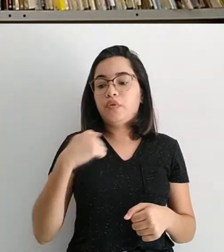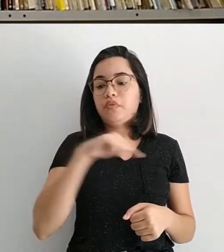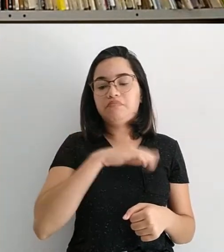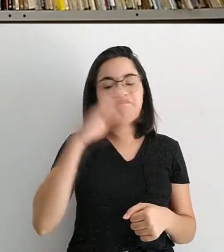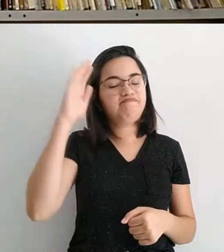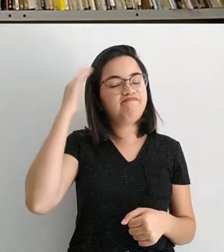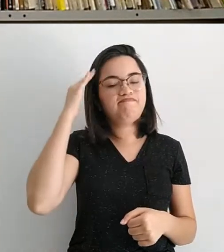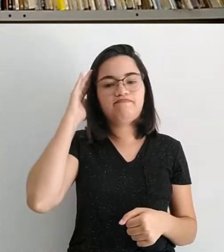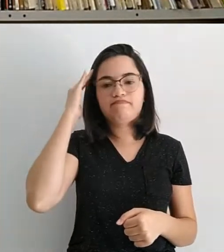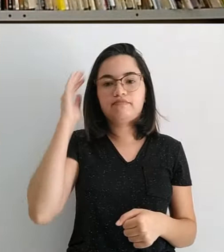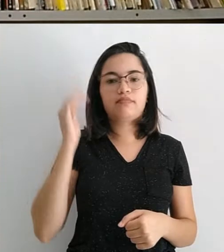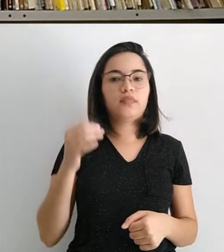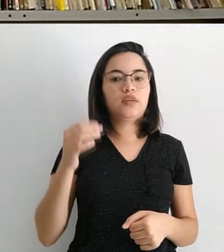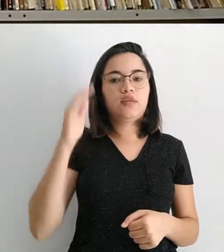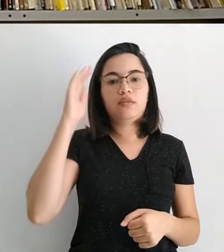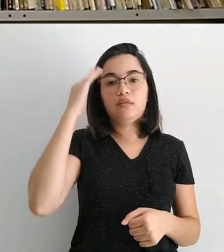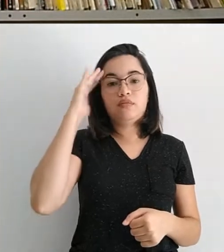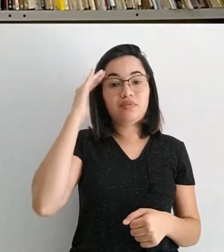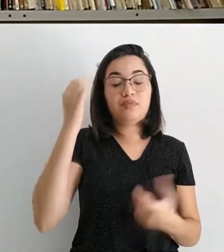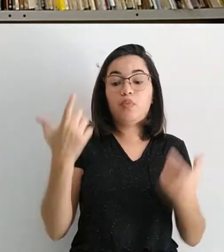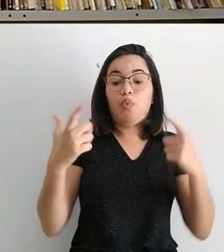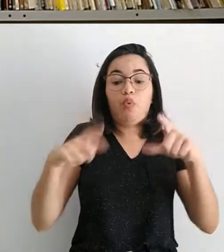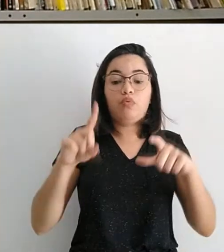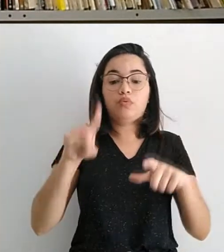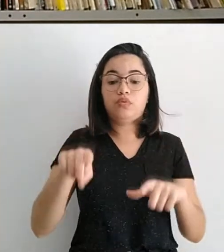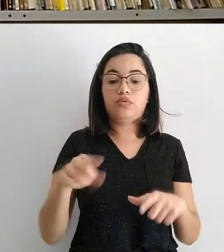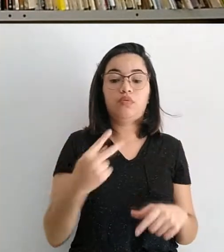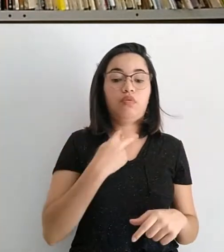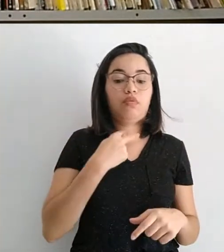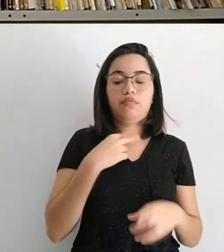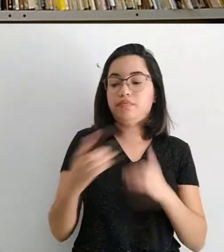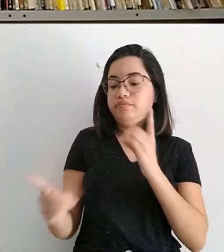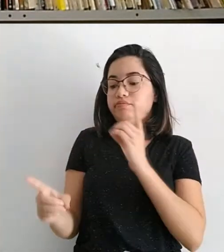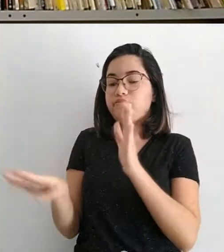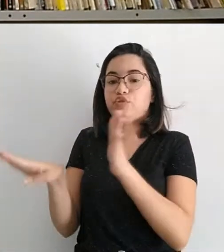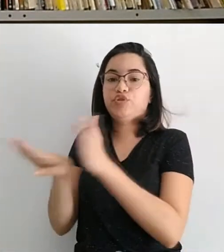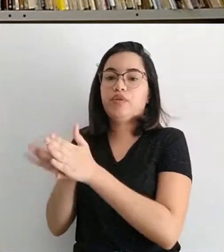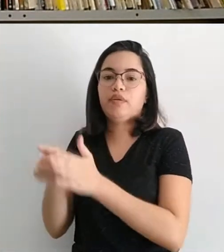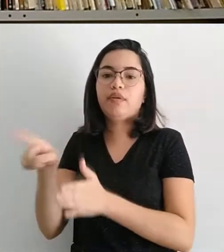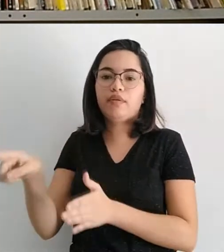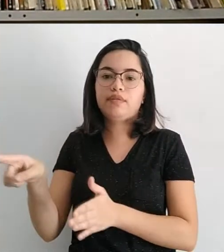não entendemos, nós não sabemos onde nós não podemos chegar lá.